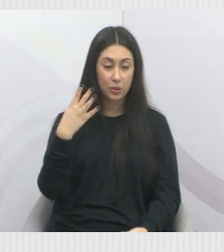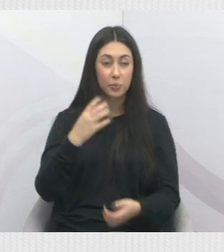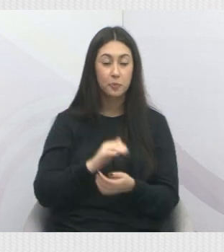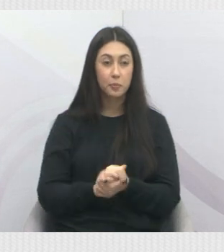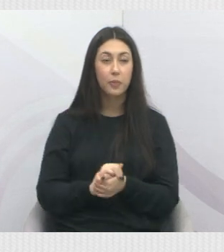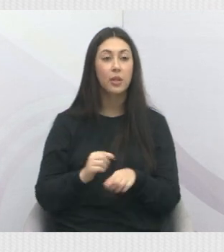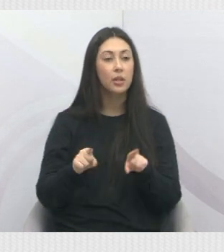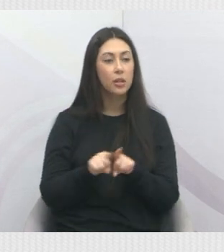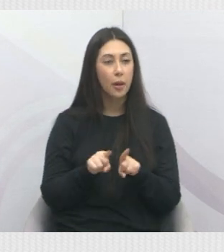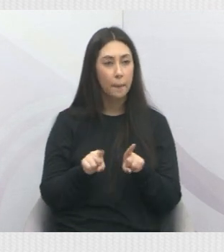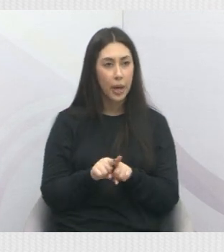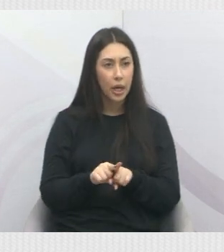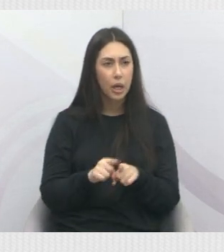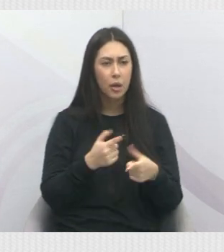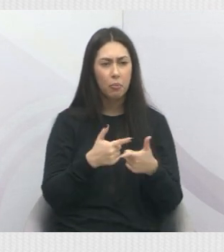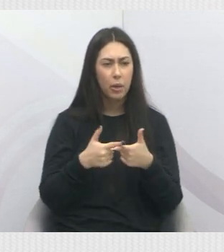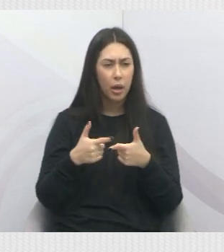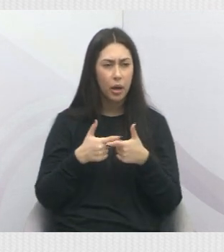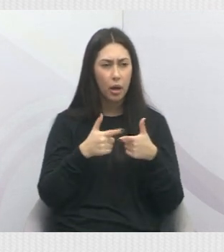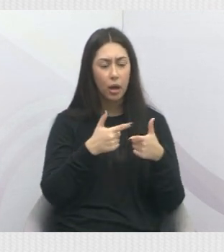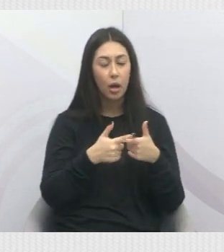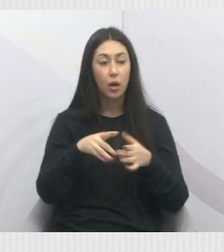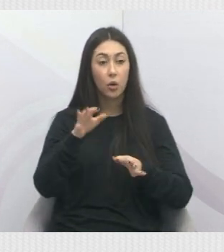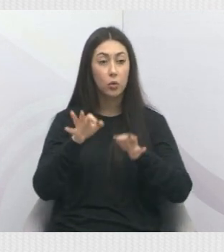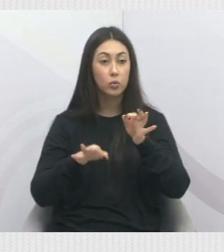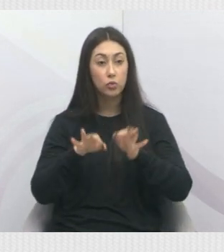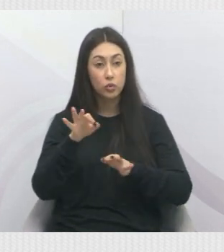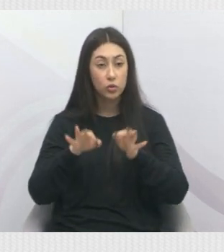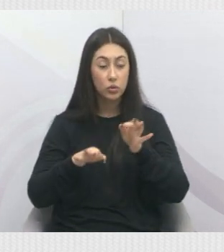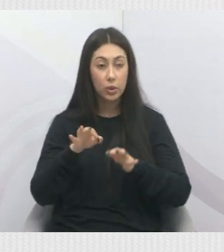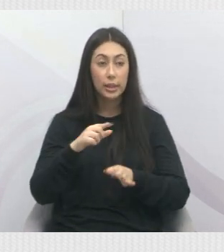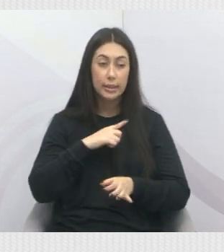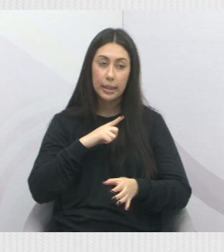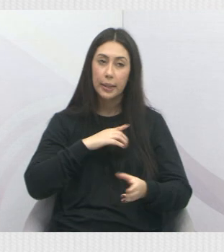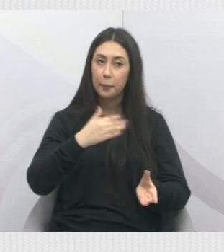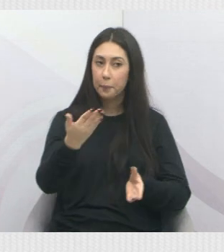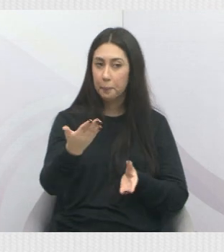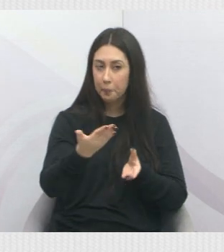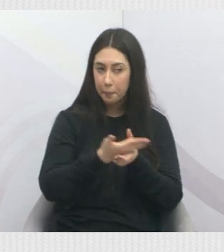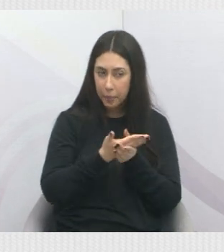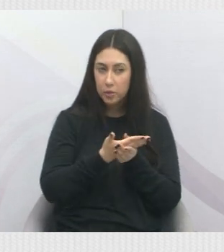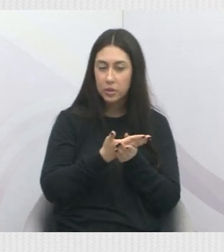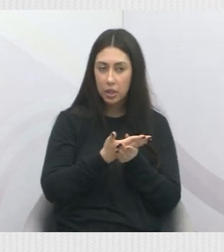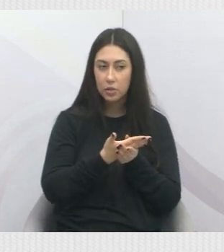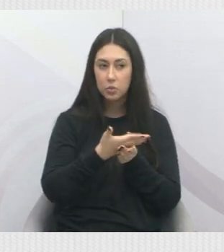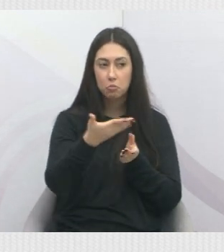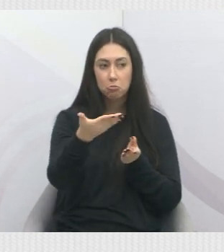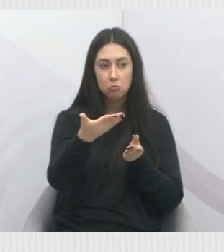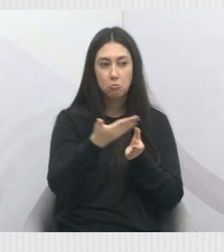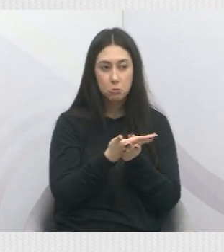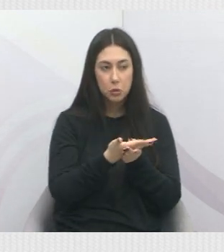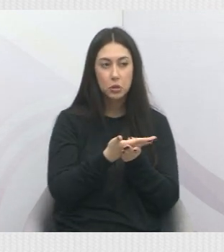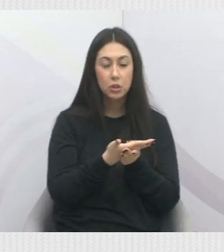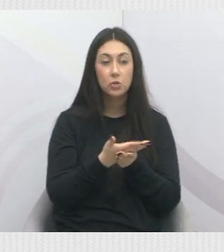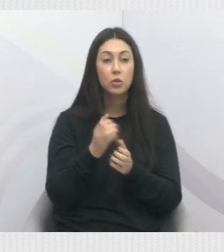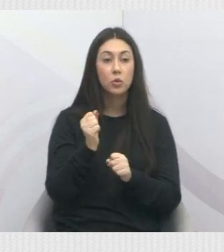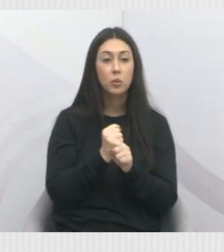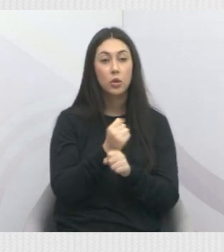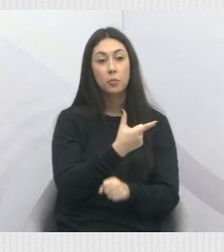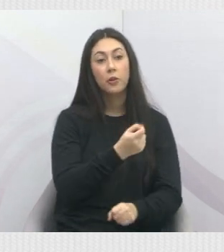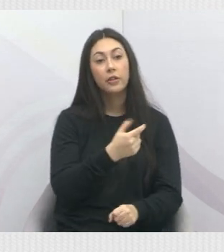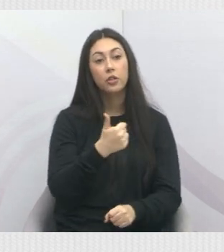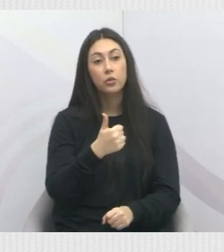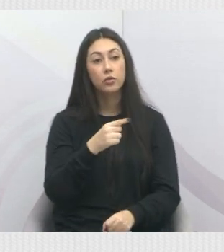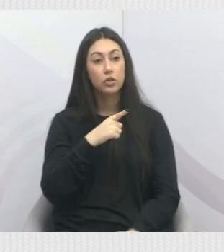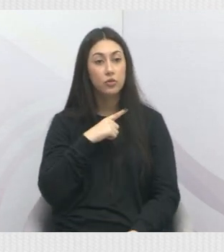Ainda em ordens judiciais, os processos, a entrada de processos. Então, em 2021,